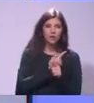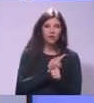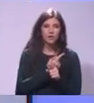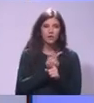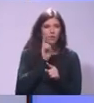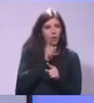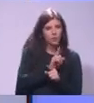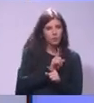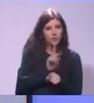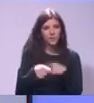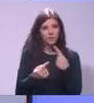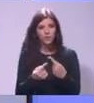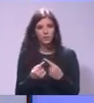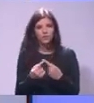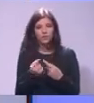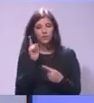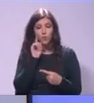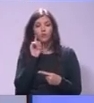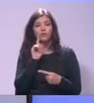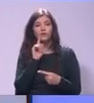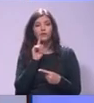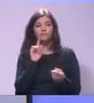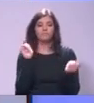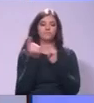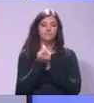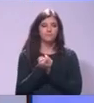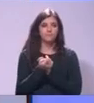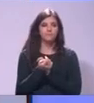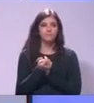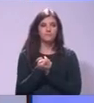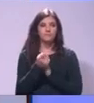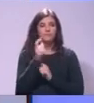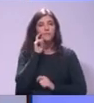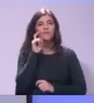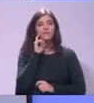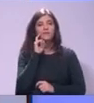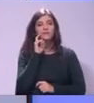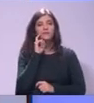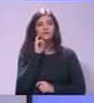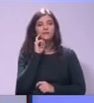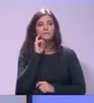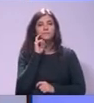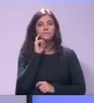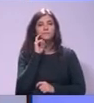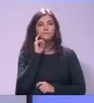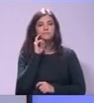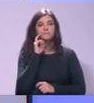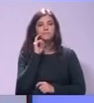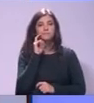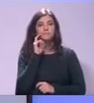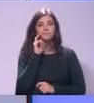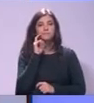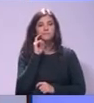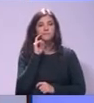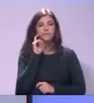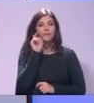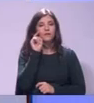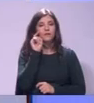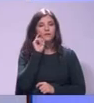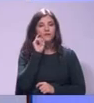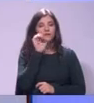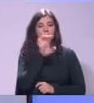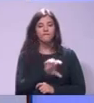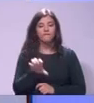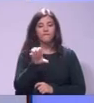fundamentais para depois no fundamental convergirem todos quer na defesa e na defesa da